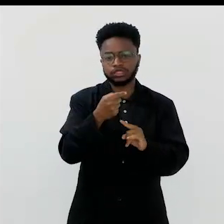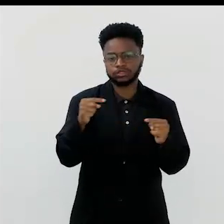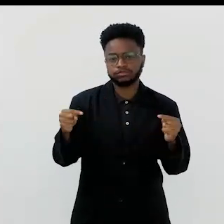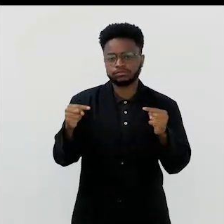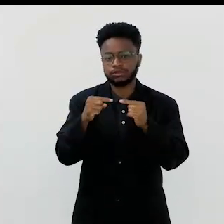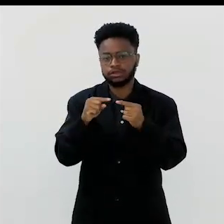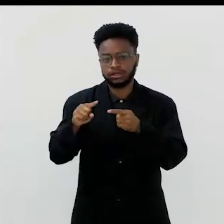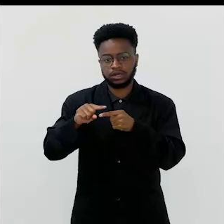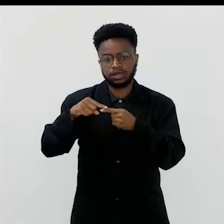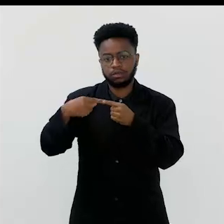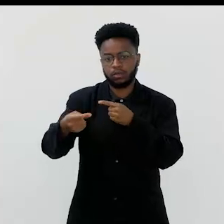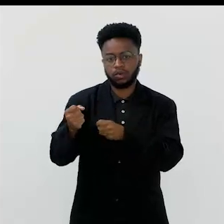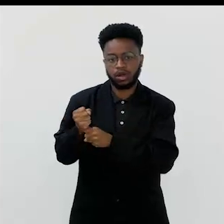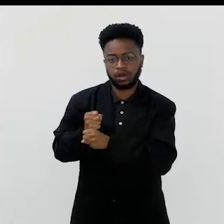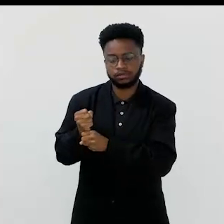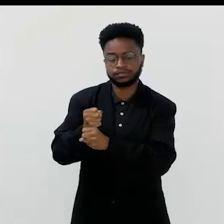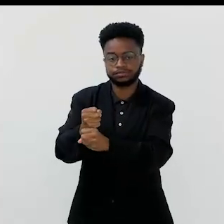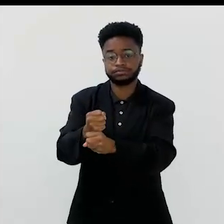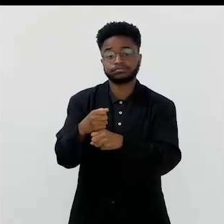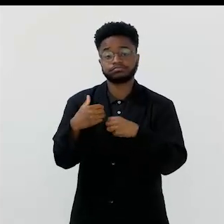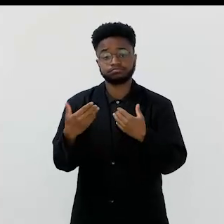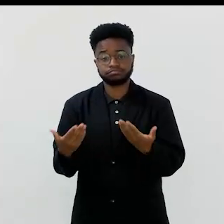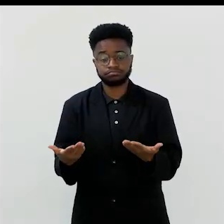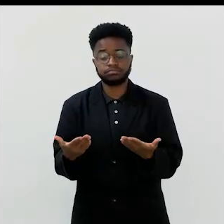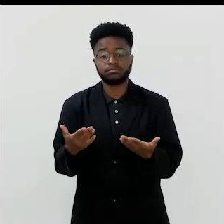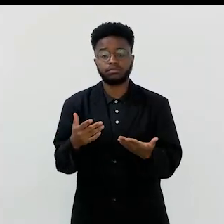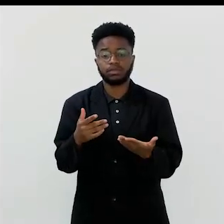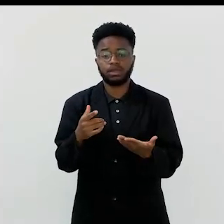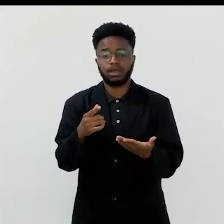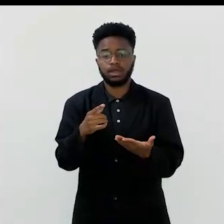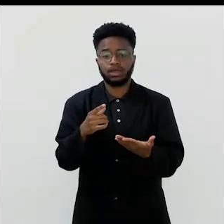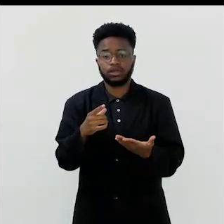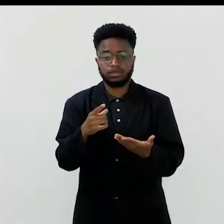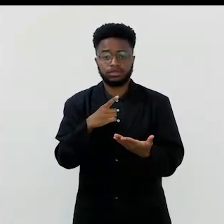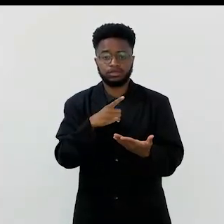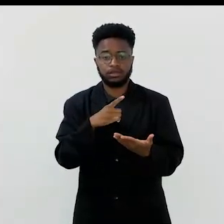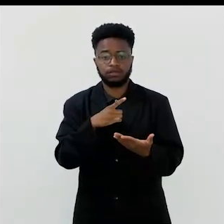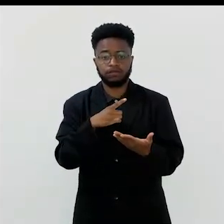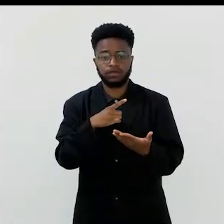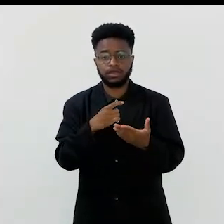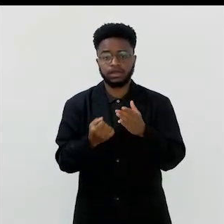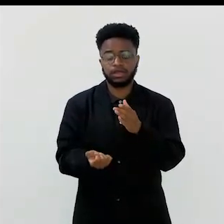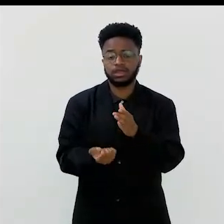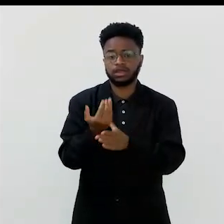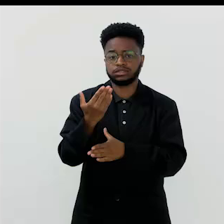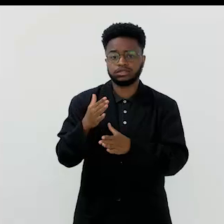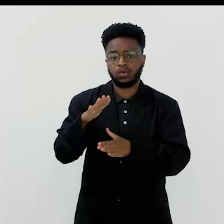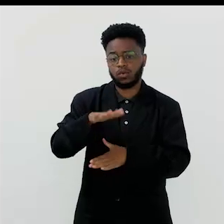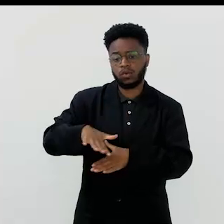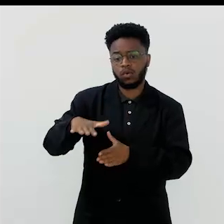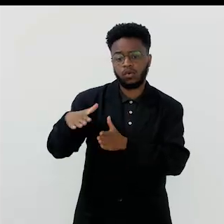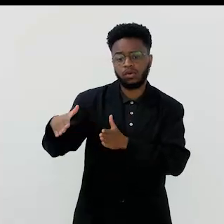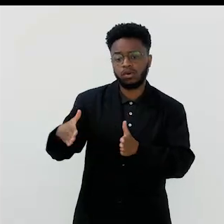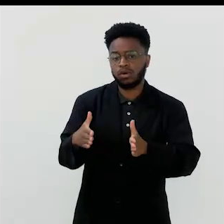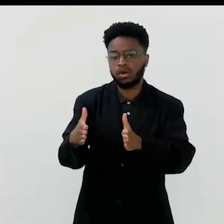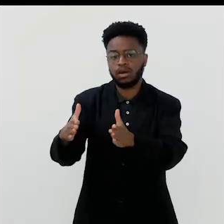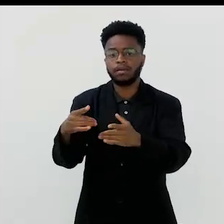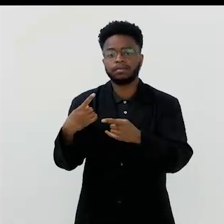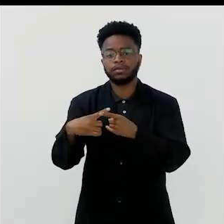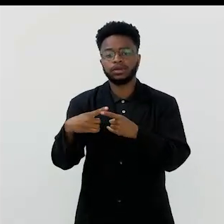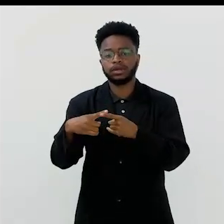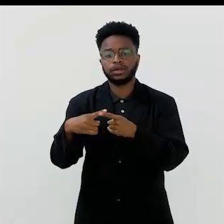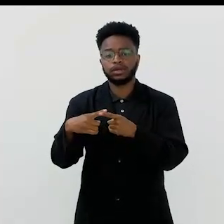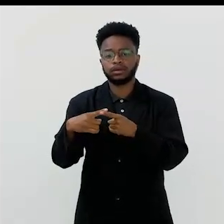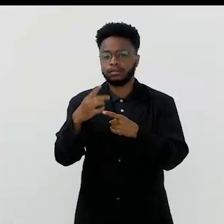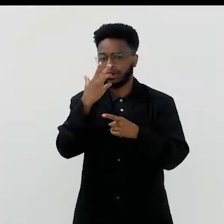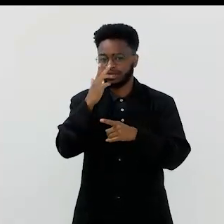parte artística, né? Com o passar dos anos. E teve sua, como você falou, sua elevação na criação do Bumbódromo, né? Que começou a